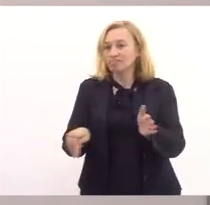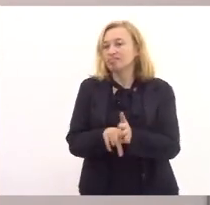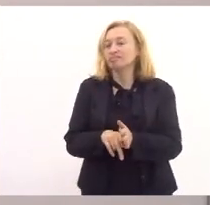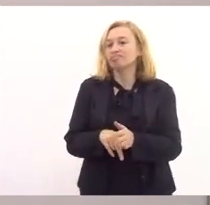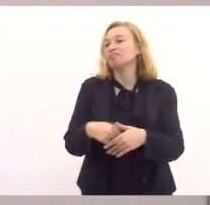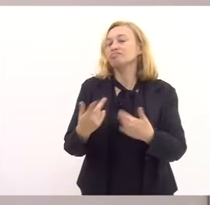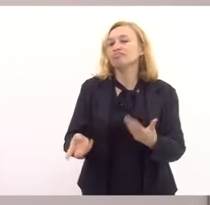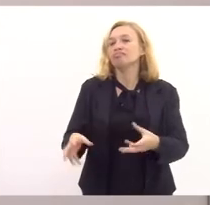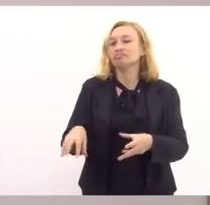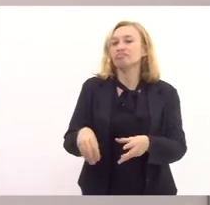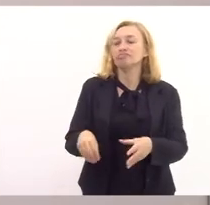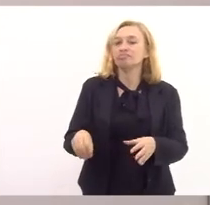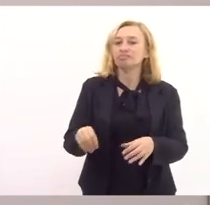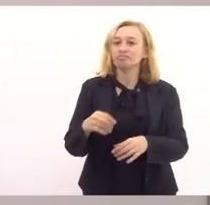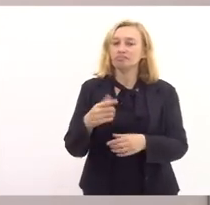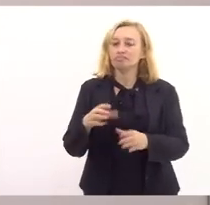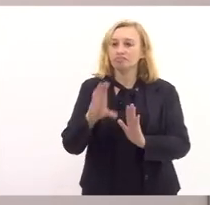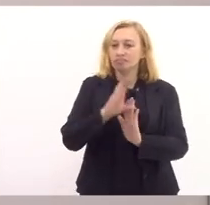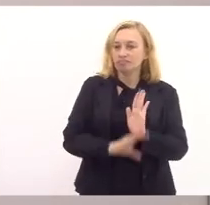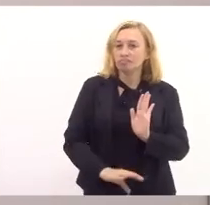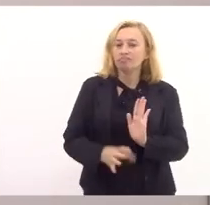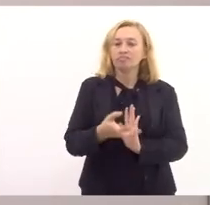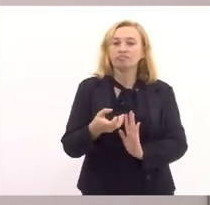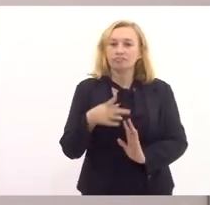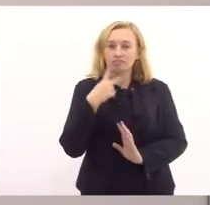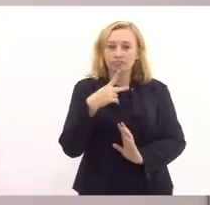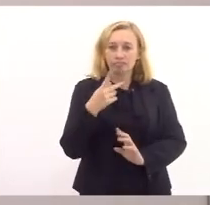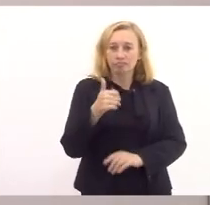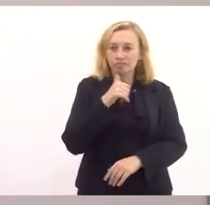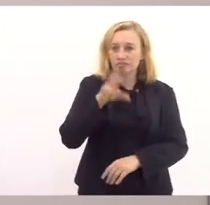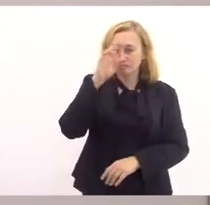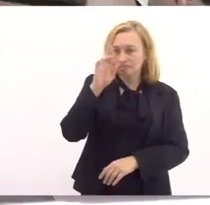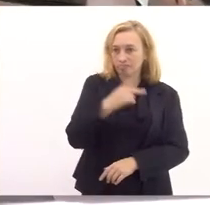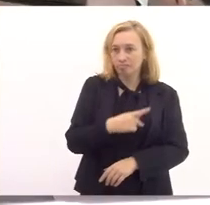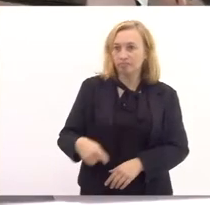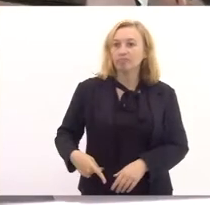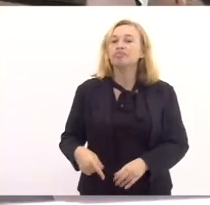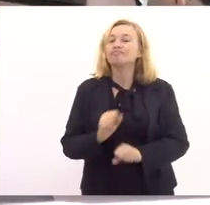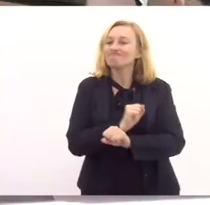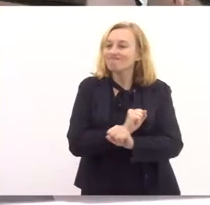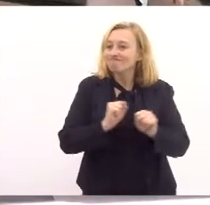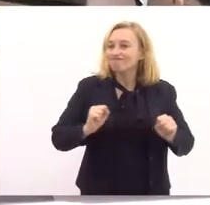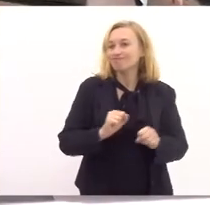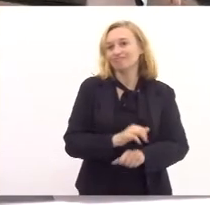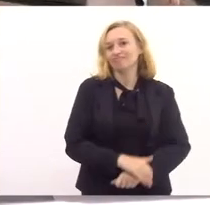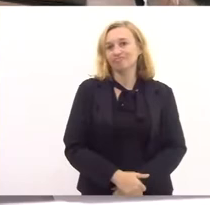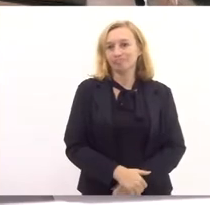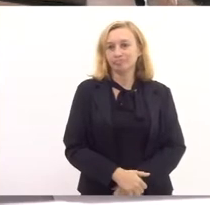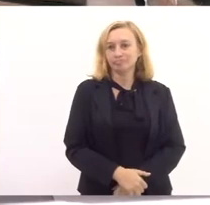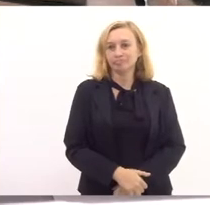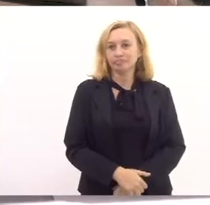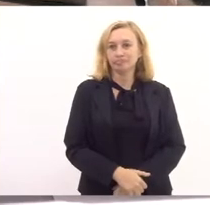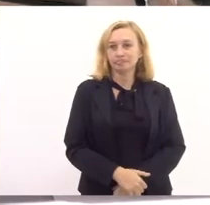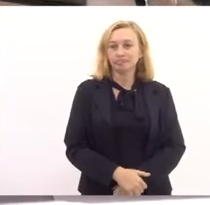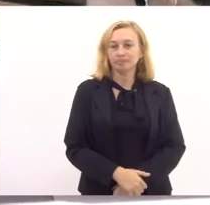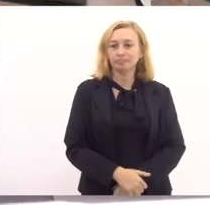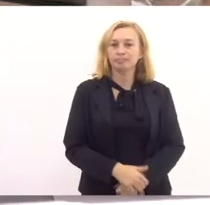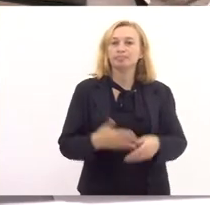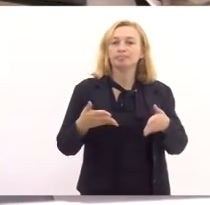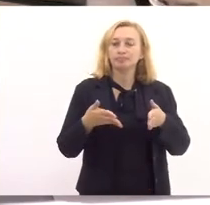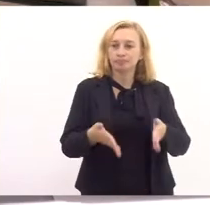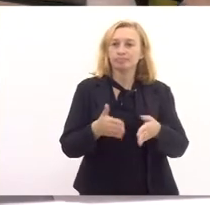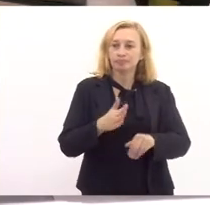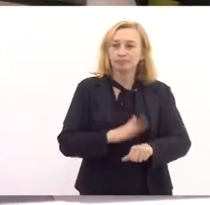Então, eu queria levantar essas questões, porque é impossível. Né? Hoje o foco